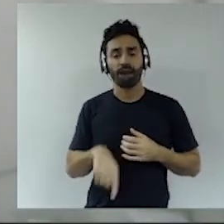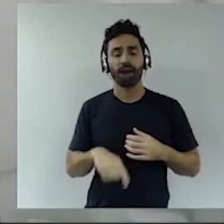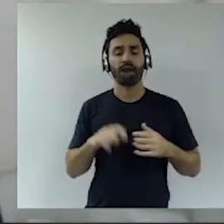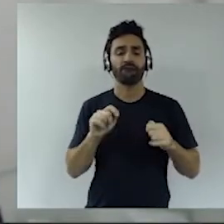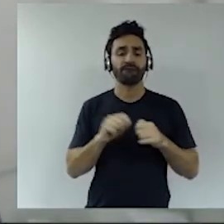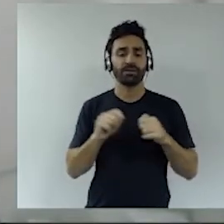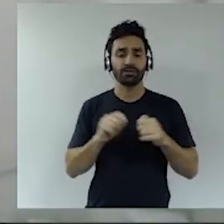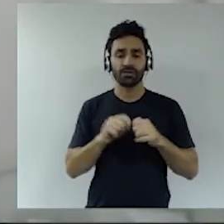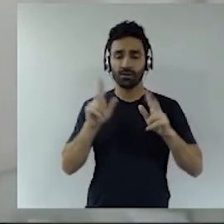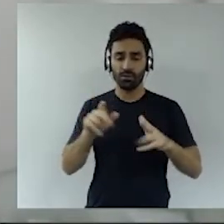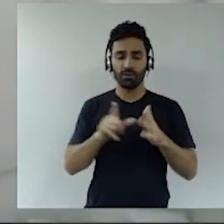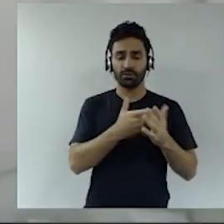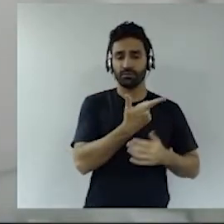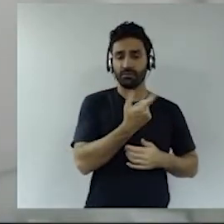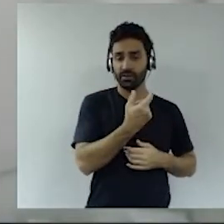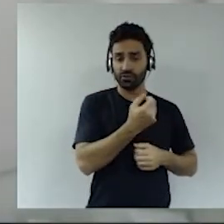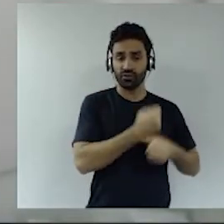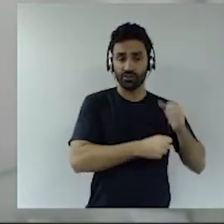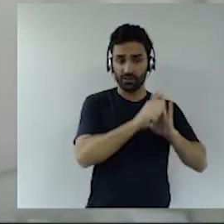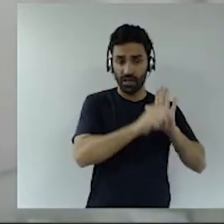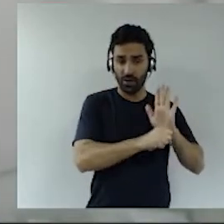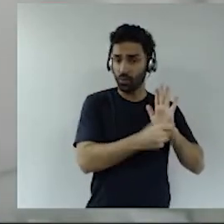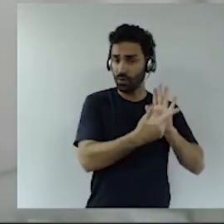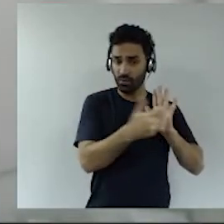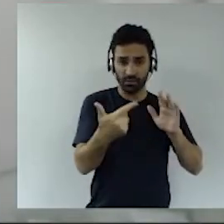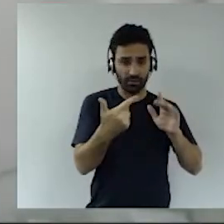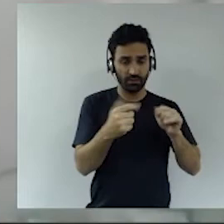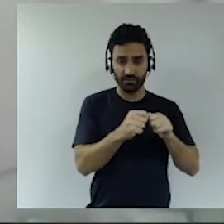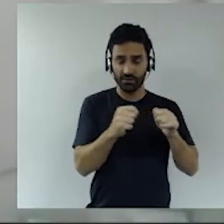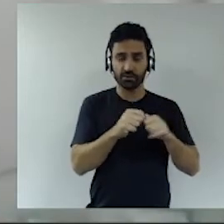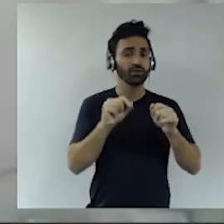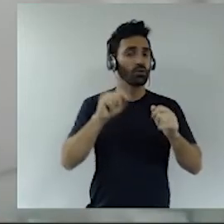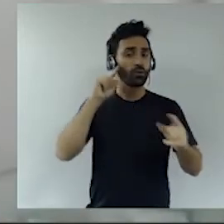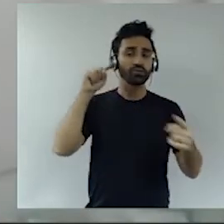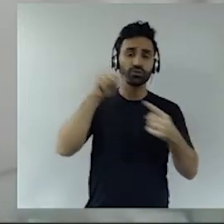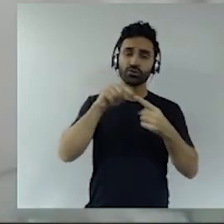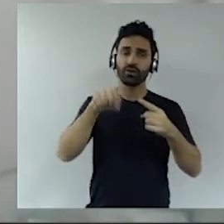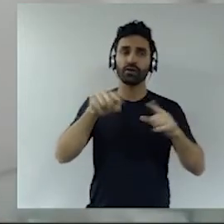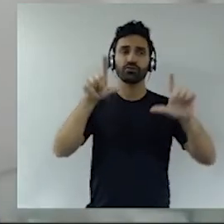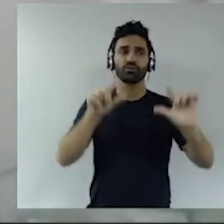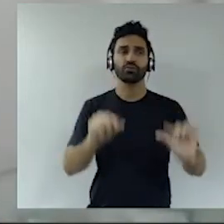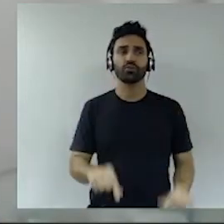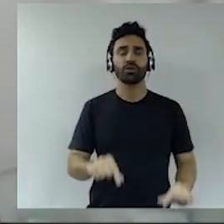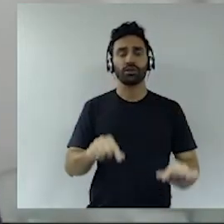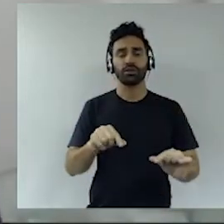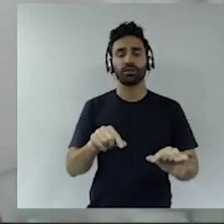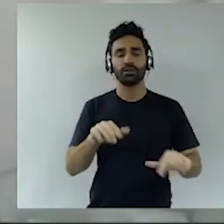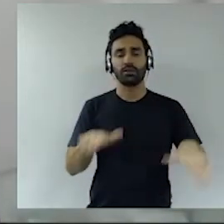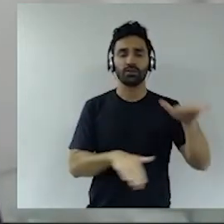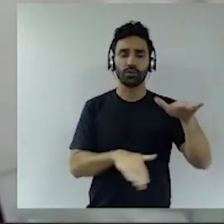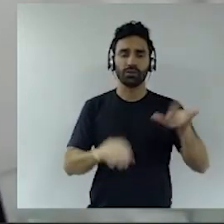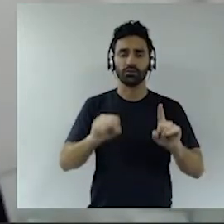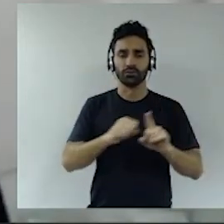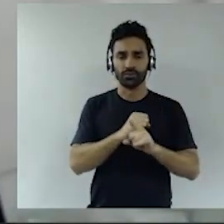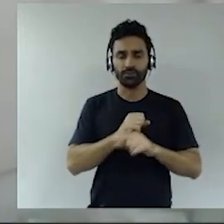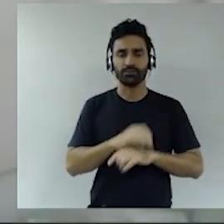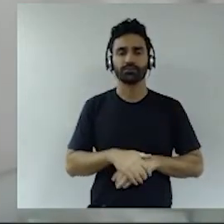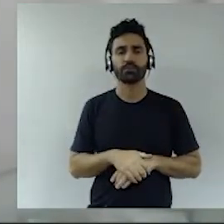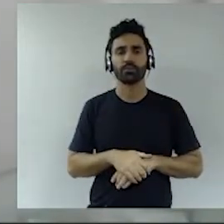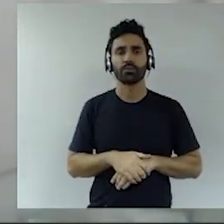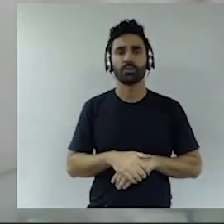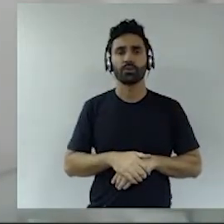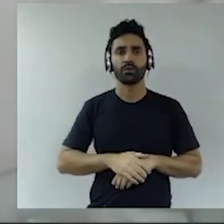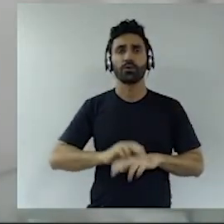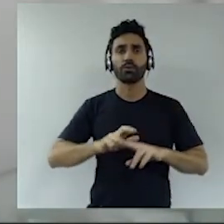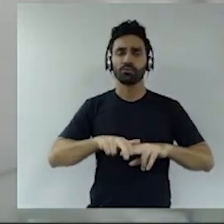aquilo que o século XX não realizou, ou seja, diminuir as desigualdades sociais. Nesse sentido,